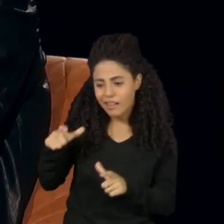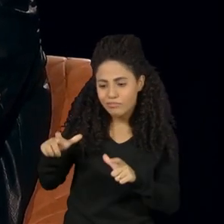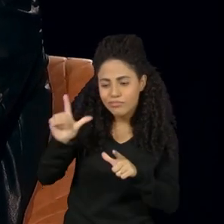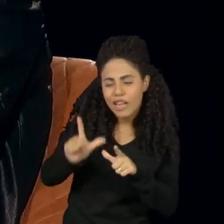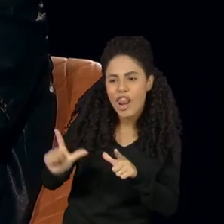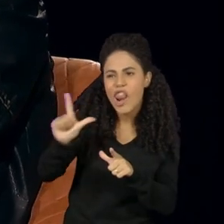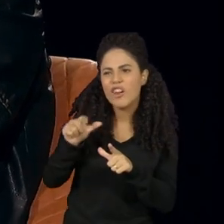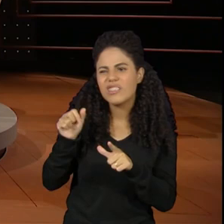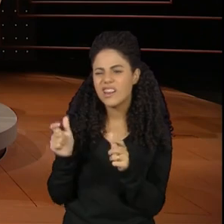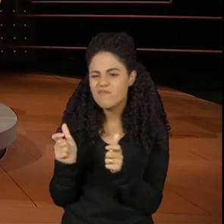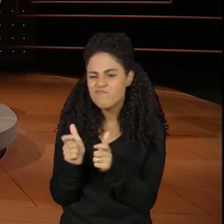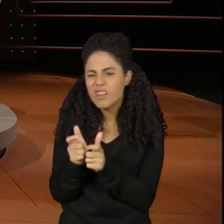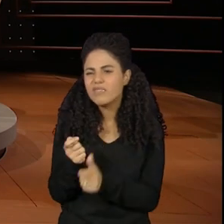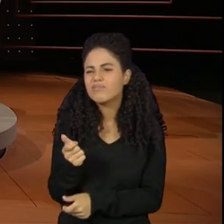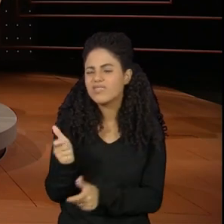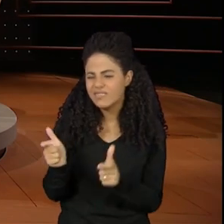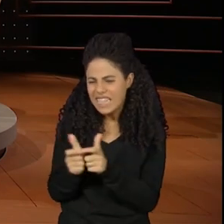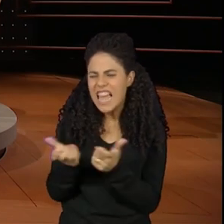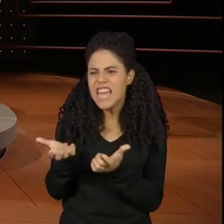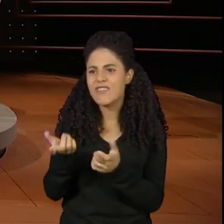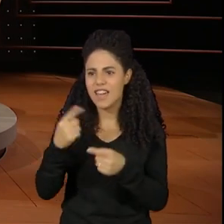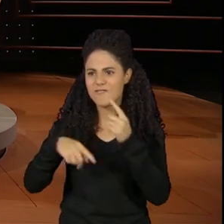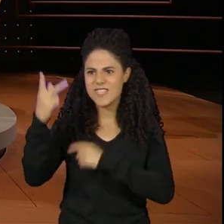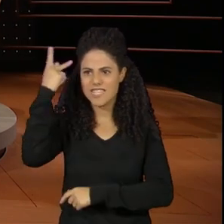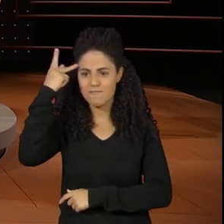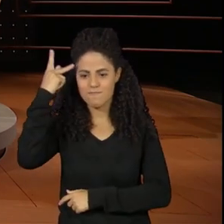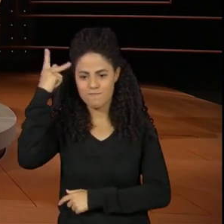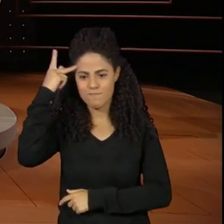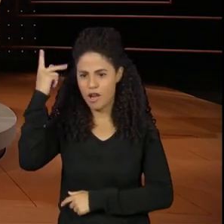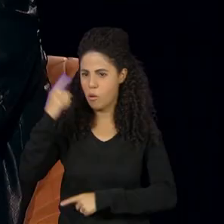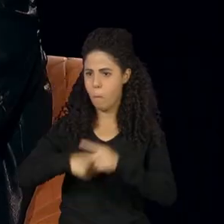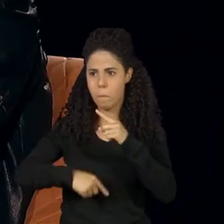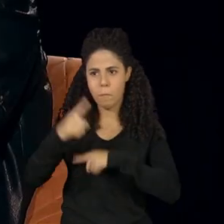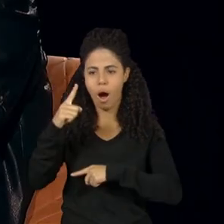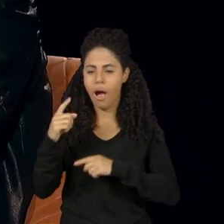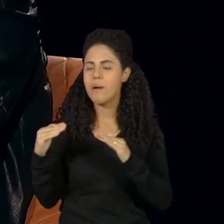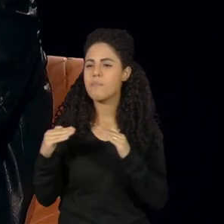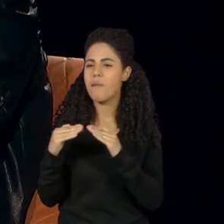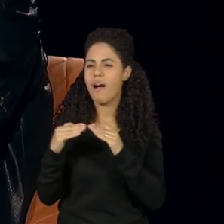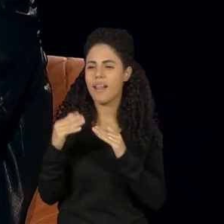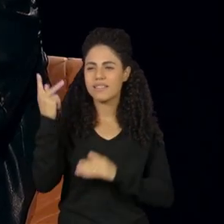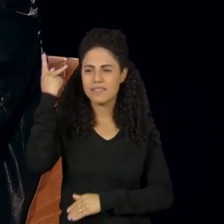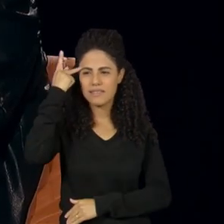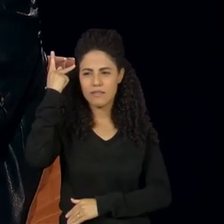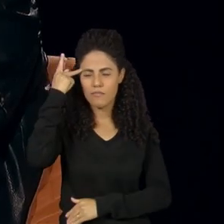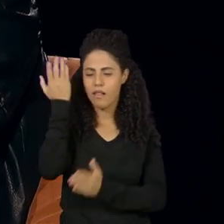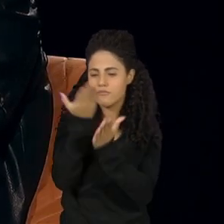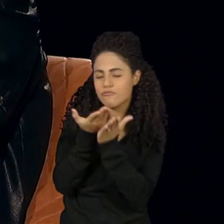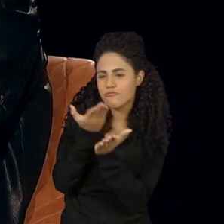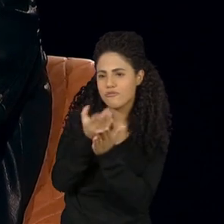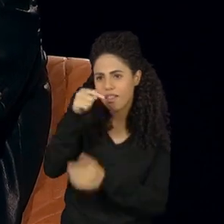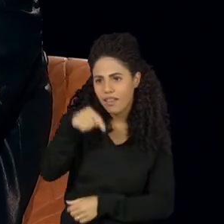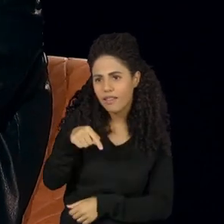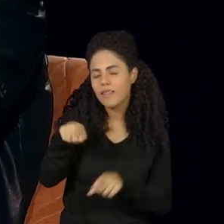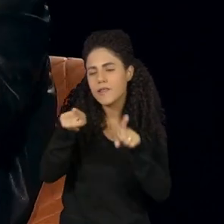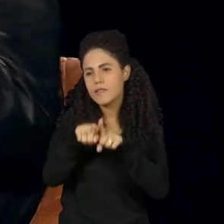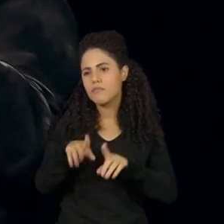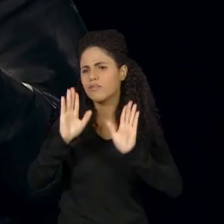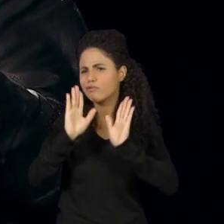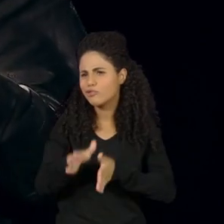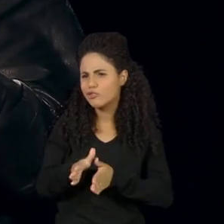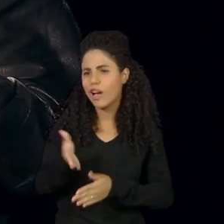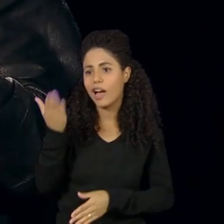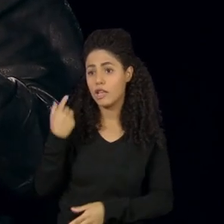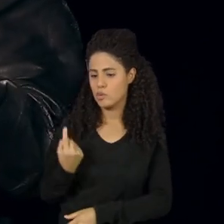demais para nós. Aí a gente veio para São Paulo de novo, aqui, morar em São Paulo um tempo e estudar aqui. Eu já tinha